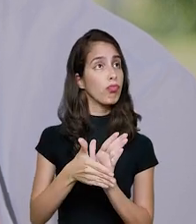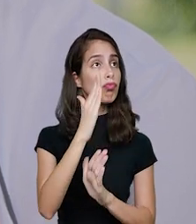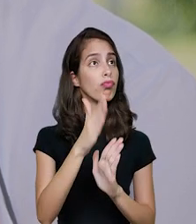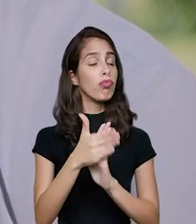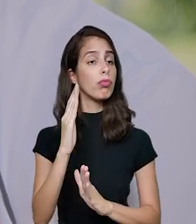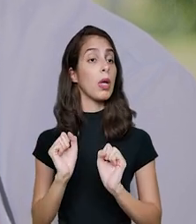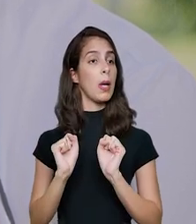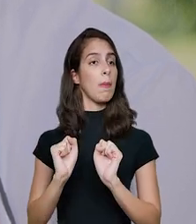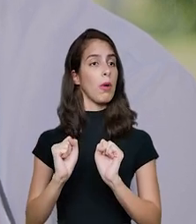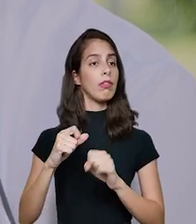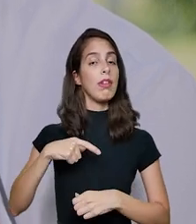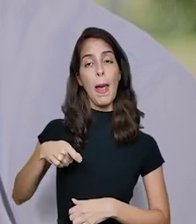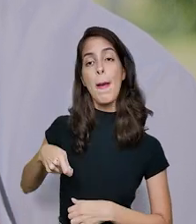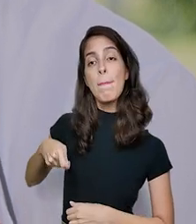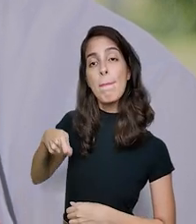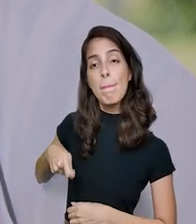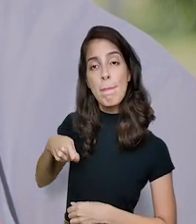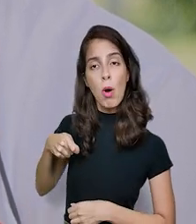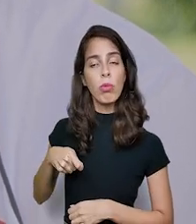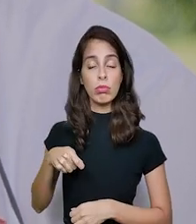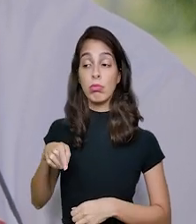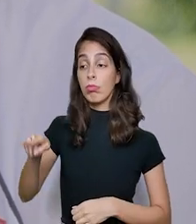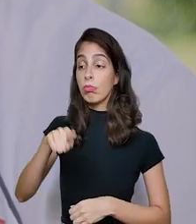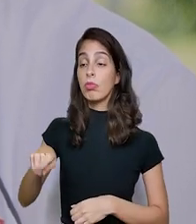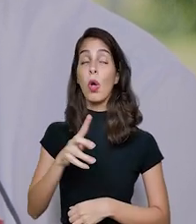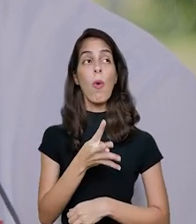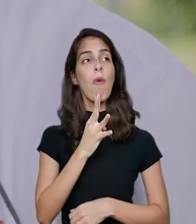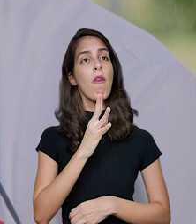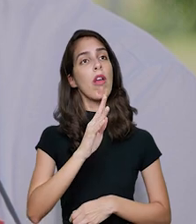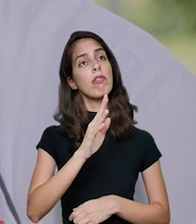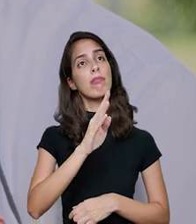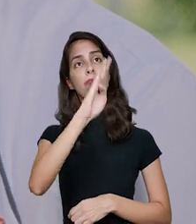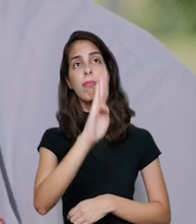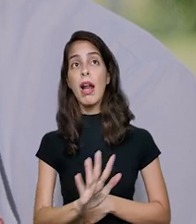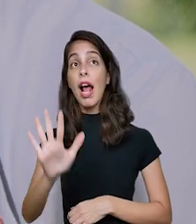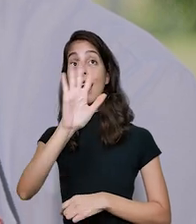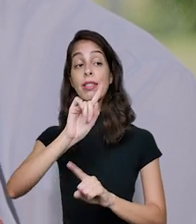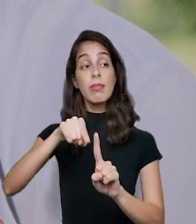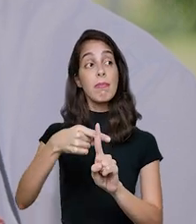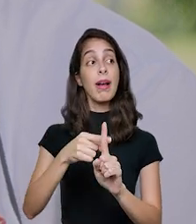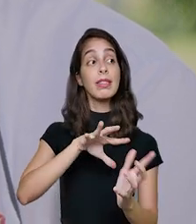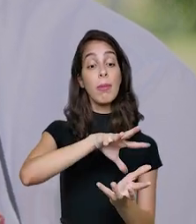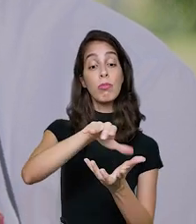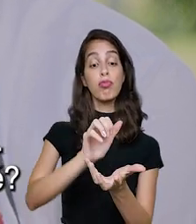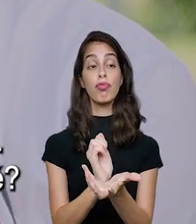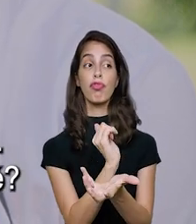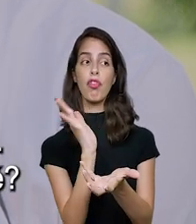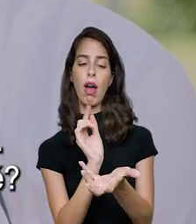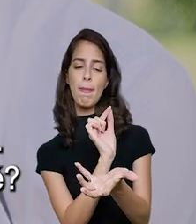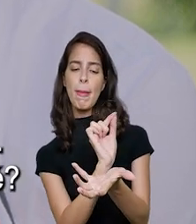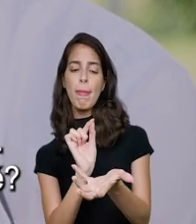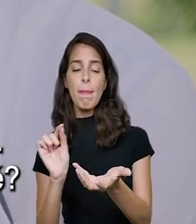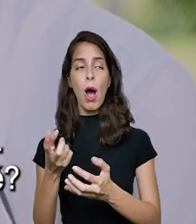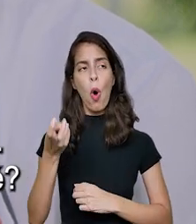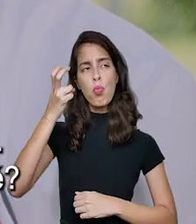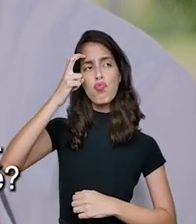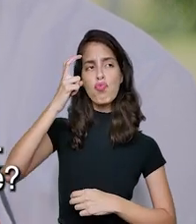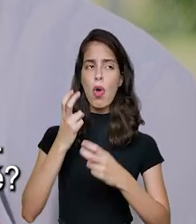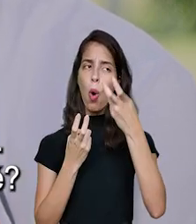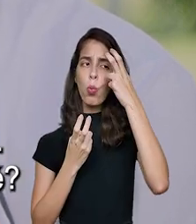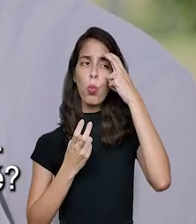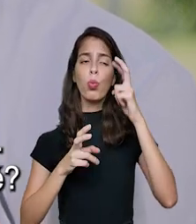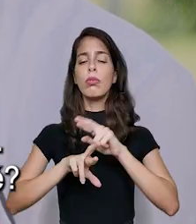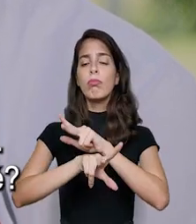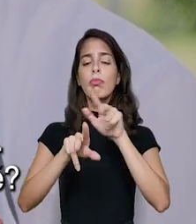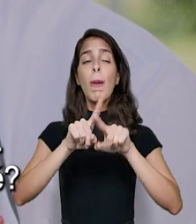mas no sentido da internacion Nação conhecer outras outras culturas outros projetos outras outros pensamentos em relação à educação